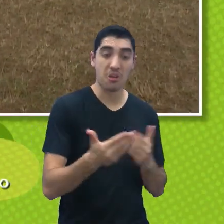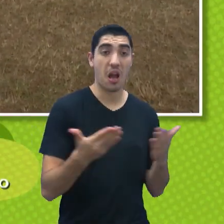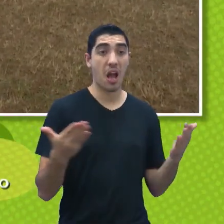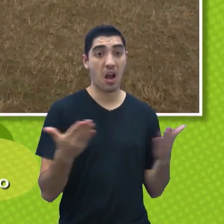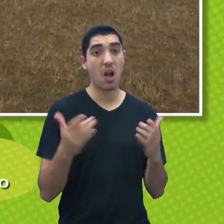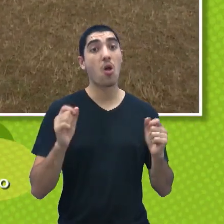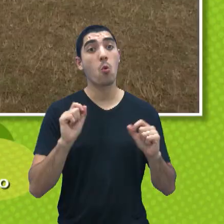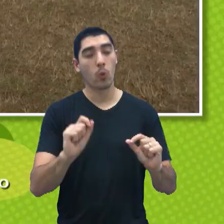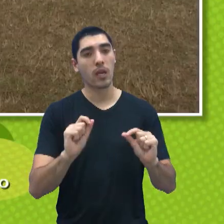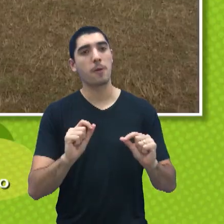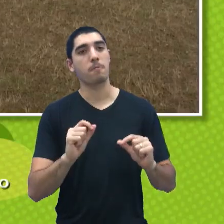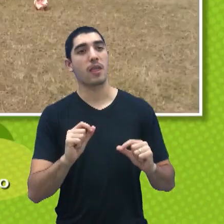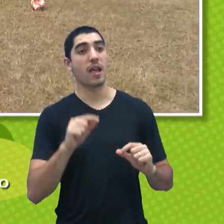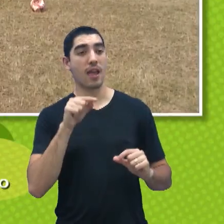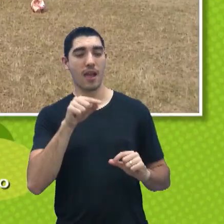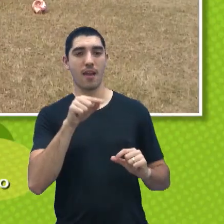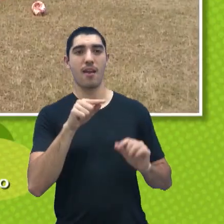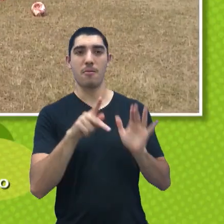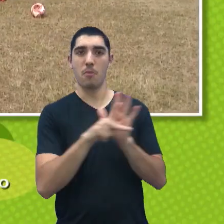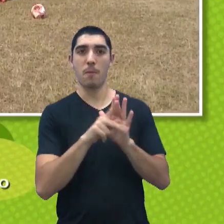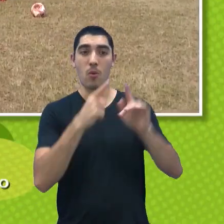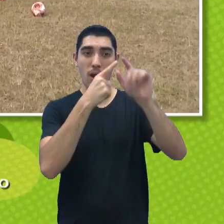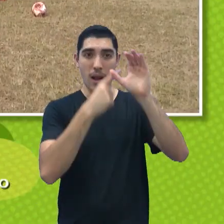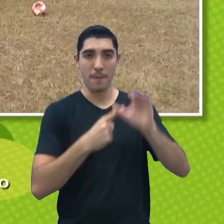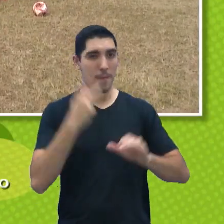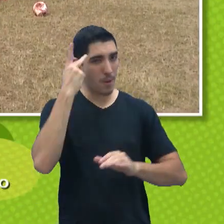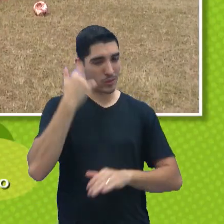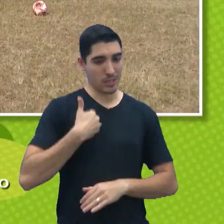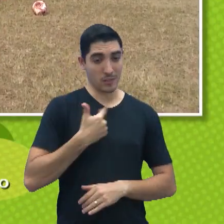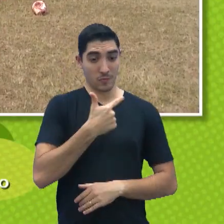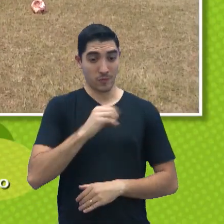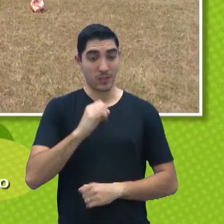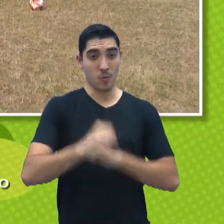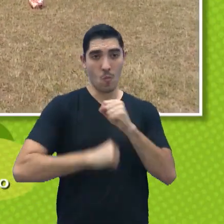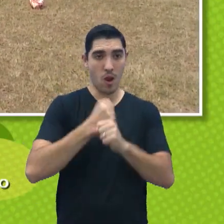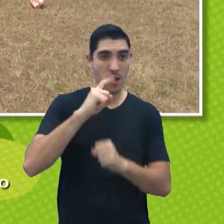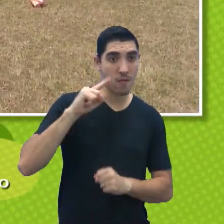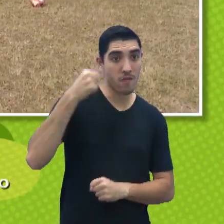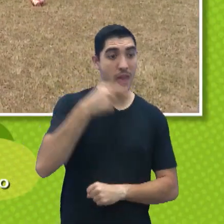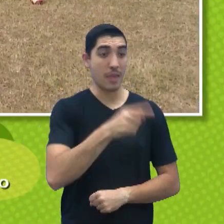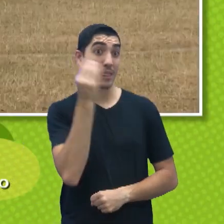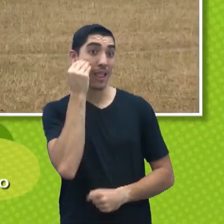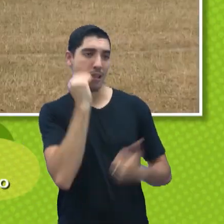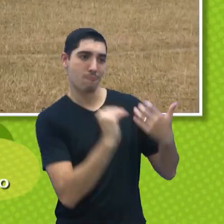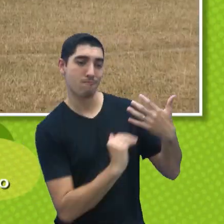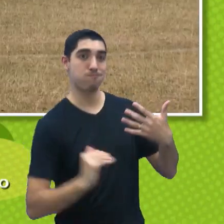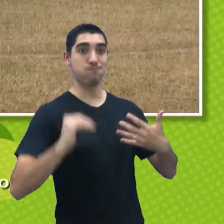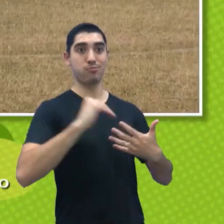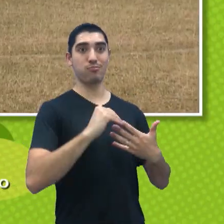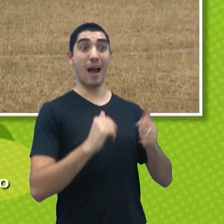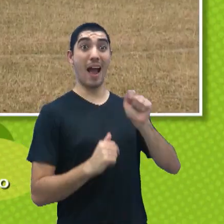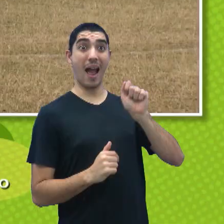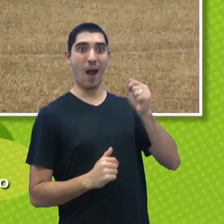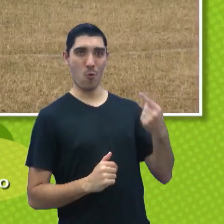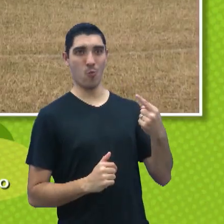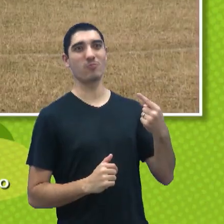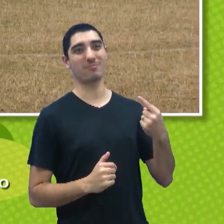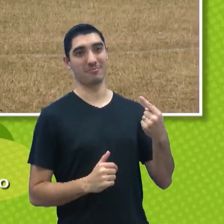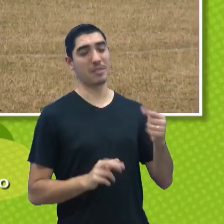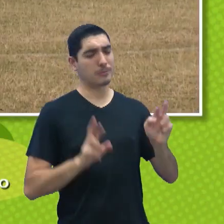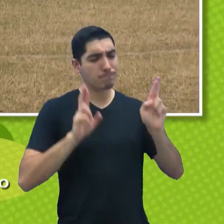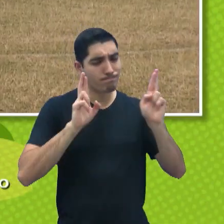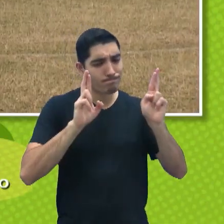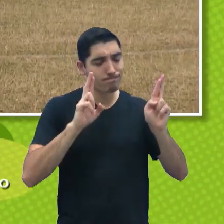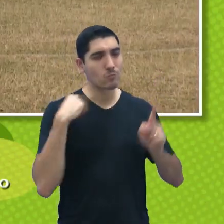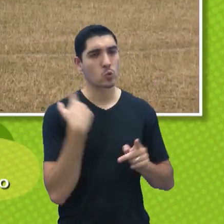no mapa da primeira divisão no Campeonato Paulista Sub-20 na próxima temporada. Então, fica a nossa torcida para que eles possam ir até